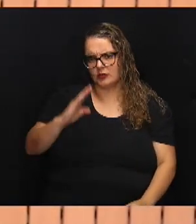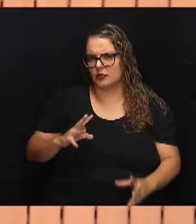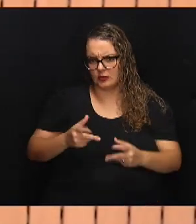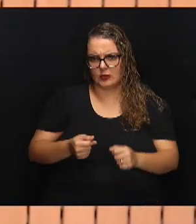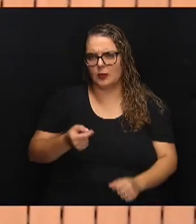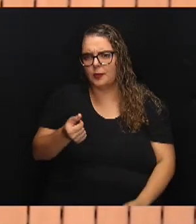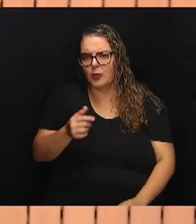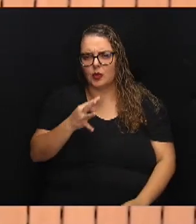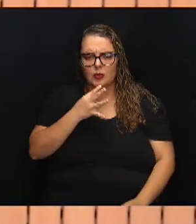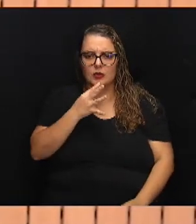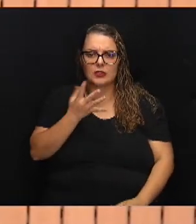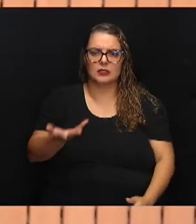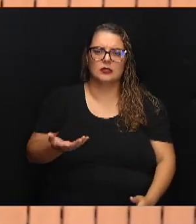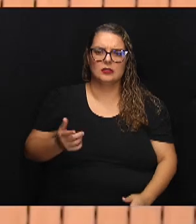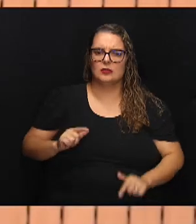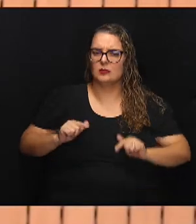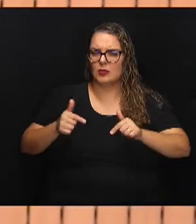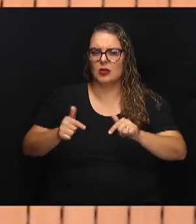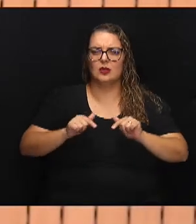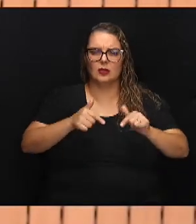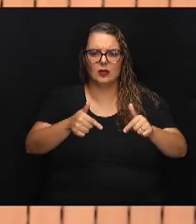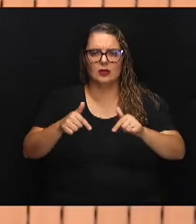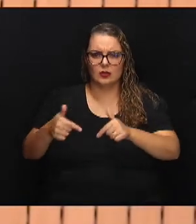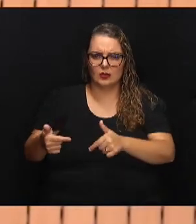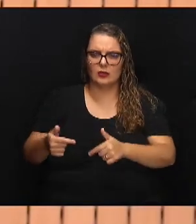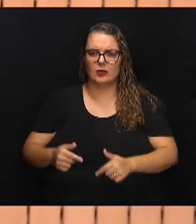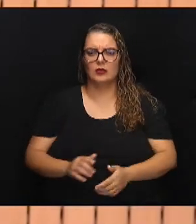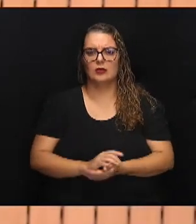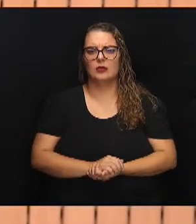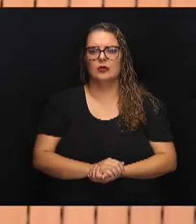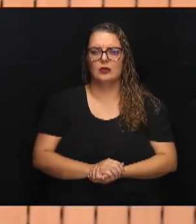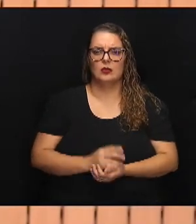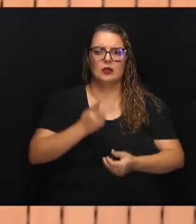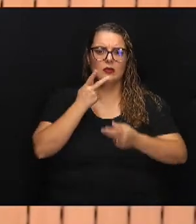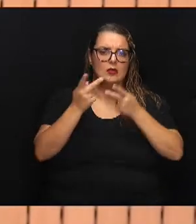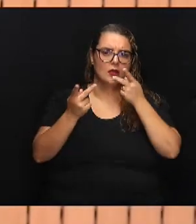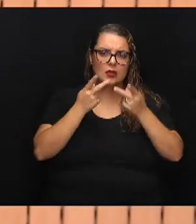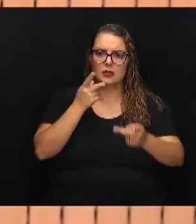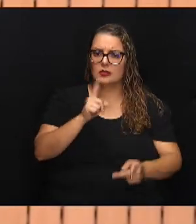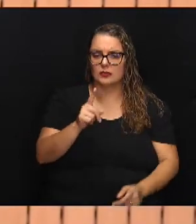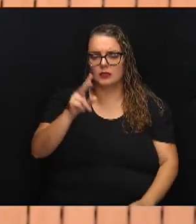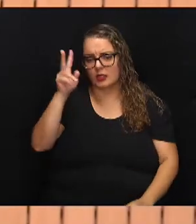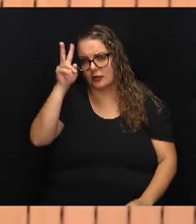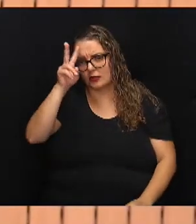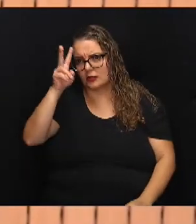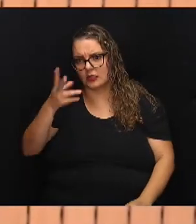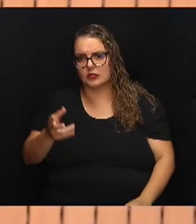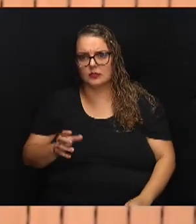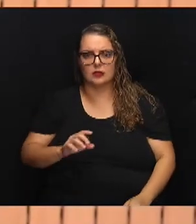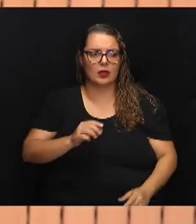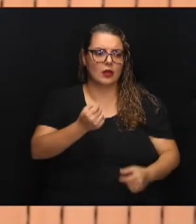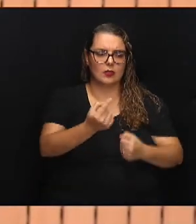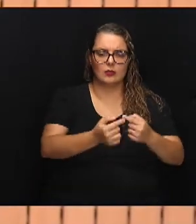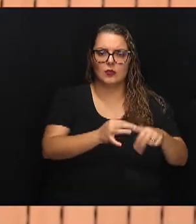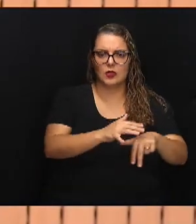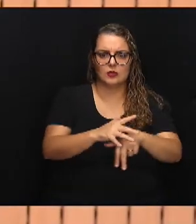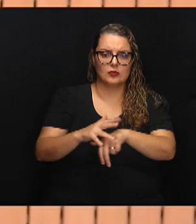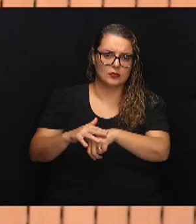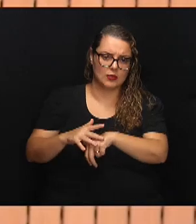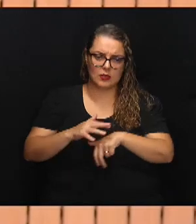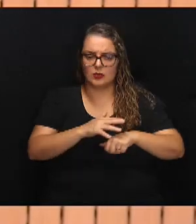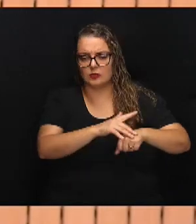desbravou muitos casos, na época mucopolissacaridose e fábrica que não eram conhecidos. E o direito à saúde era algo que nem